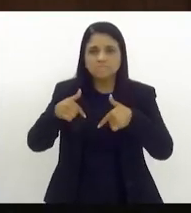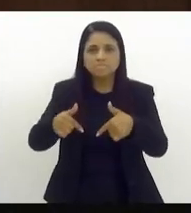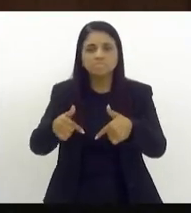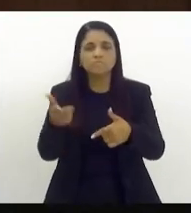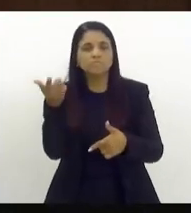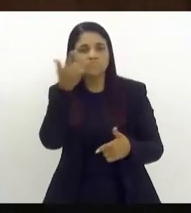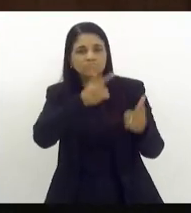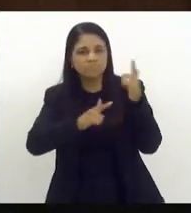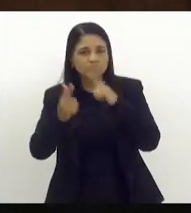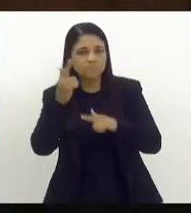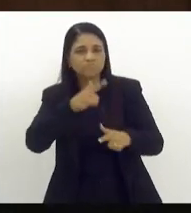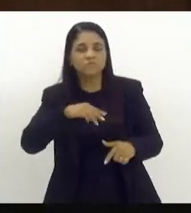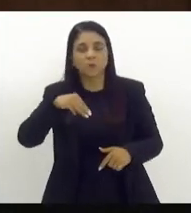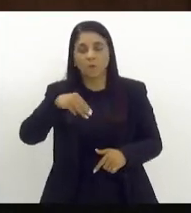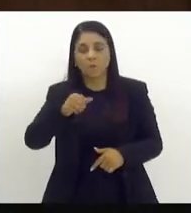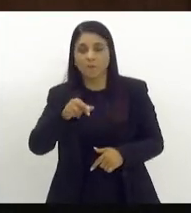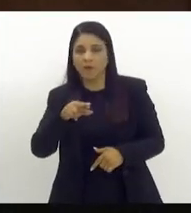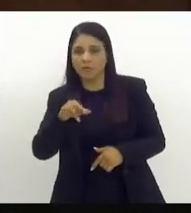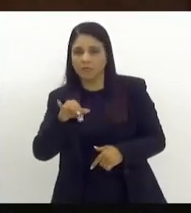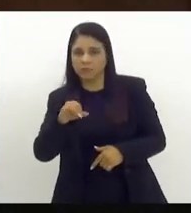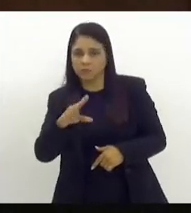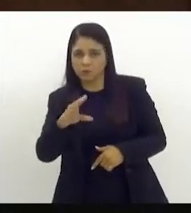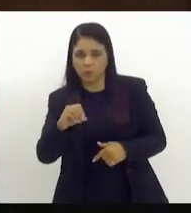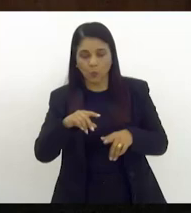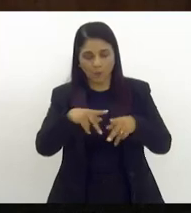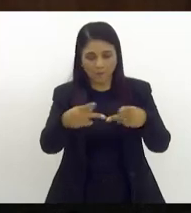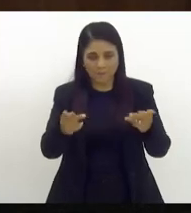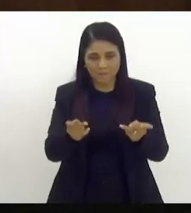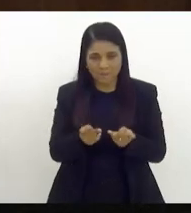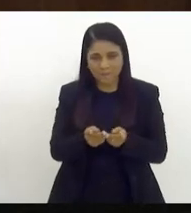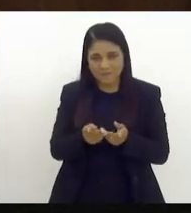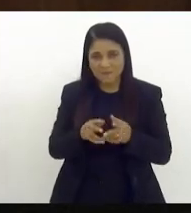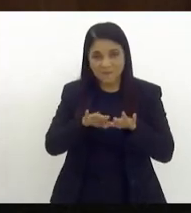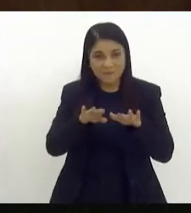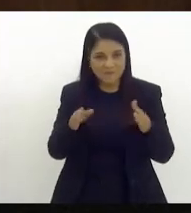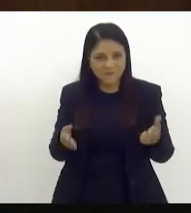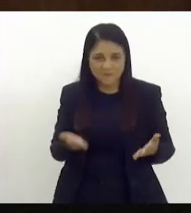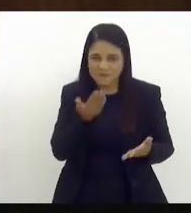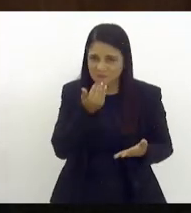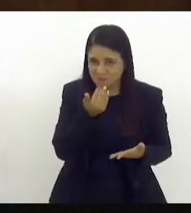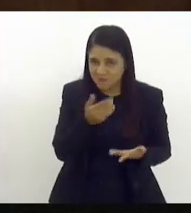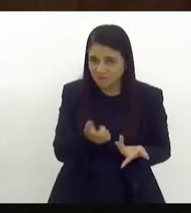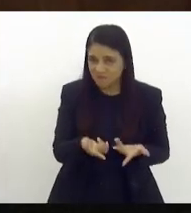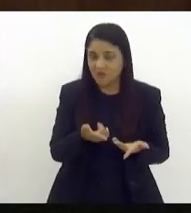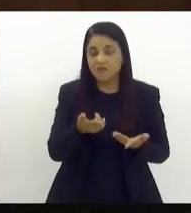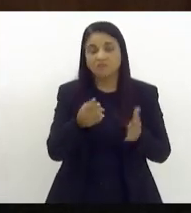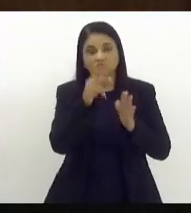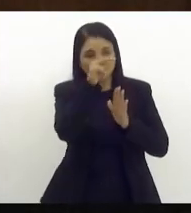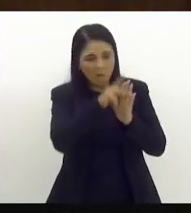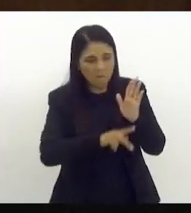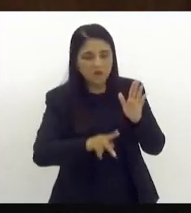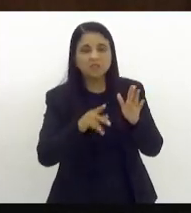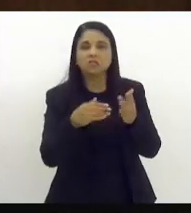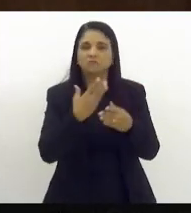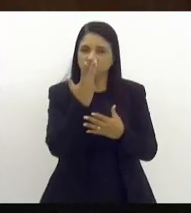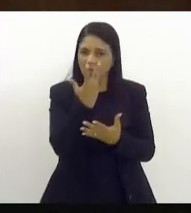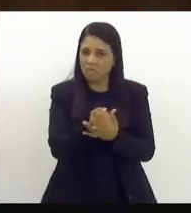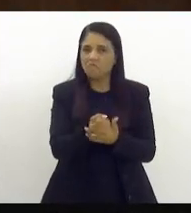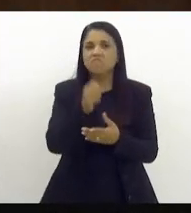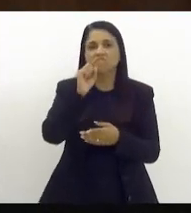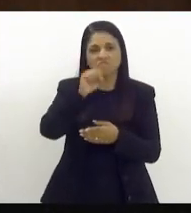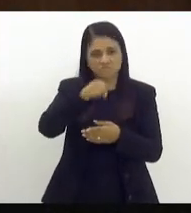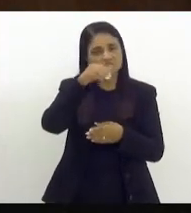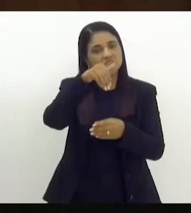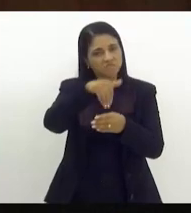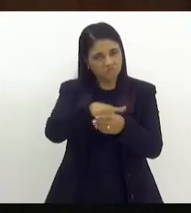marisco fresquinho na nossa mesa. Então, o projeto é altamente meritório, parece altamente favorável. Vossa Excelência, mais